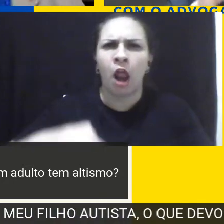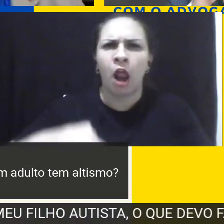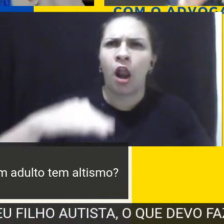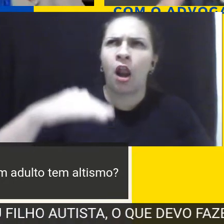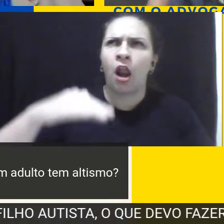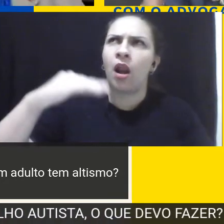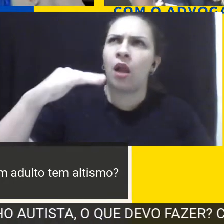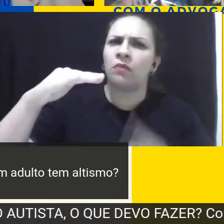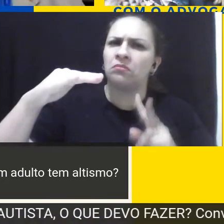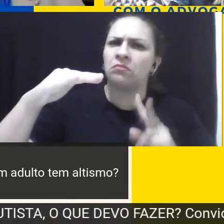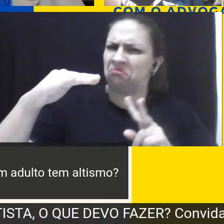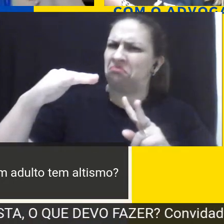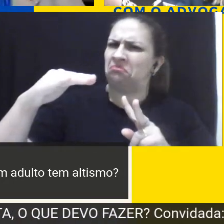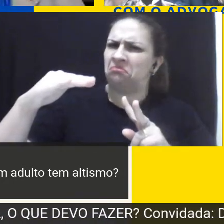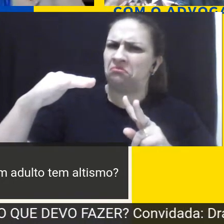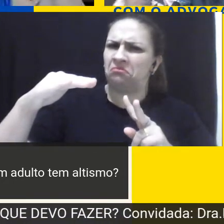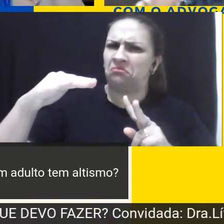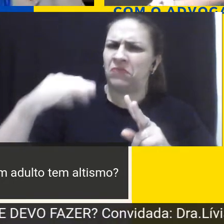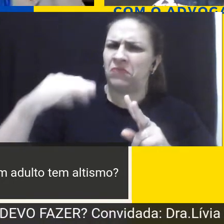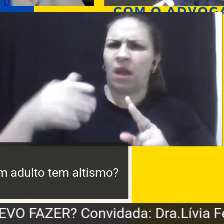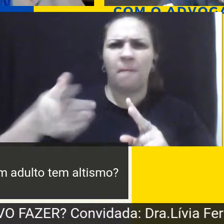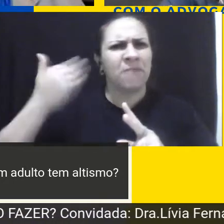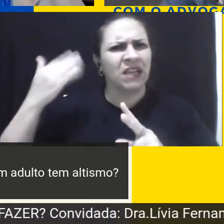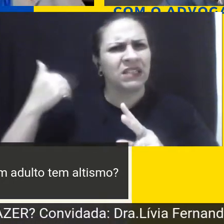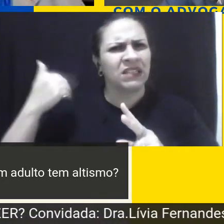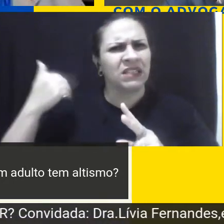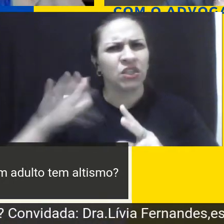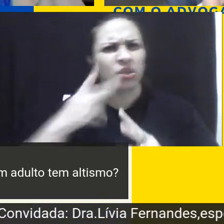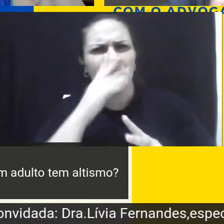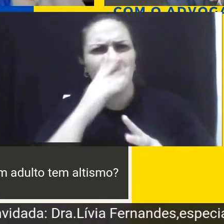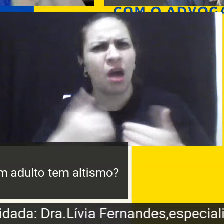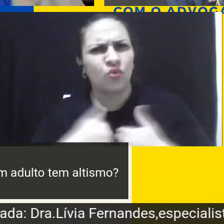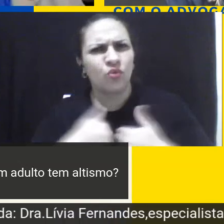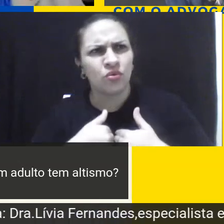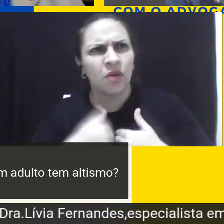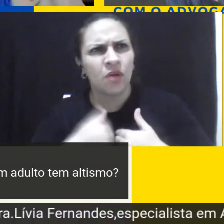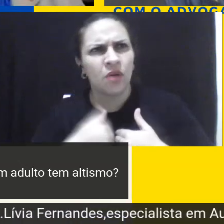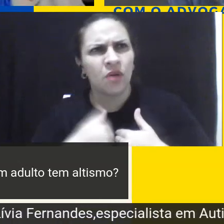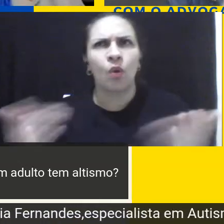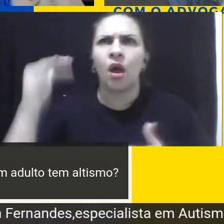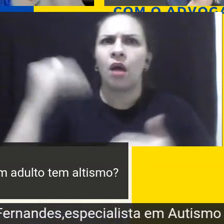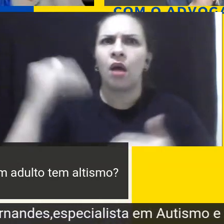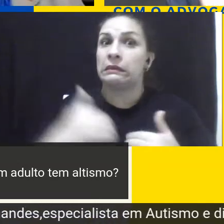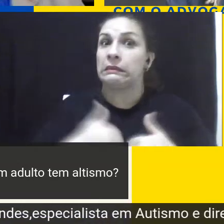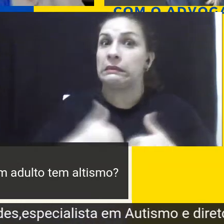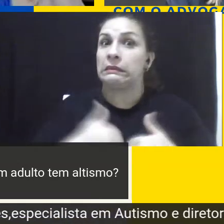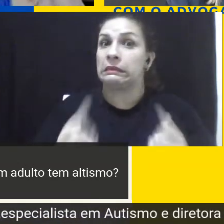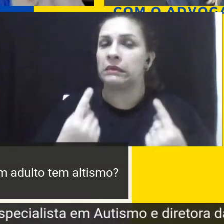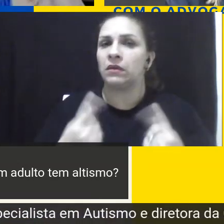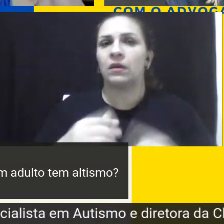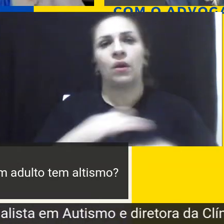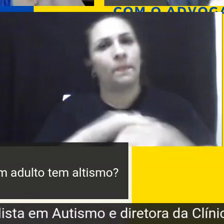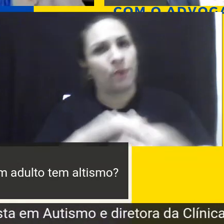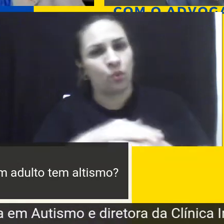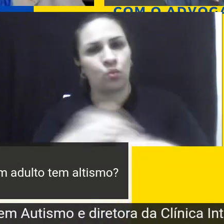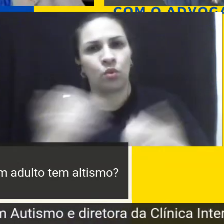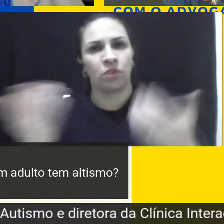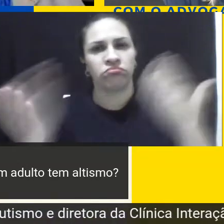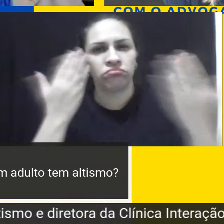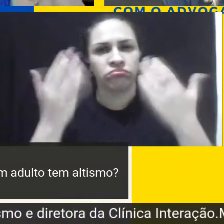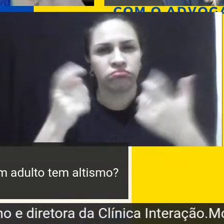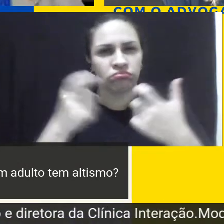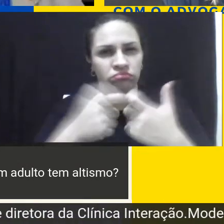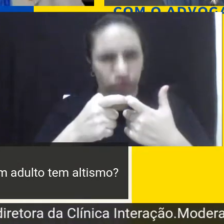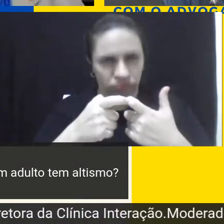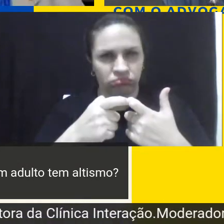ver que quando ele era criança ele tinha alguns sintomas também. Olha só, procure um psiquiatra e faça